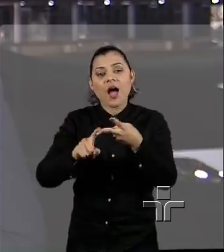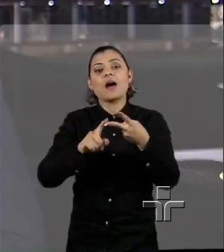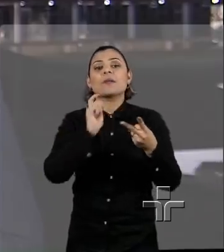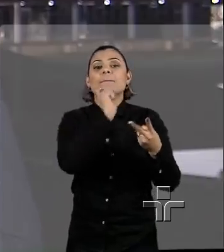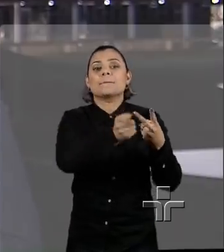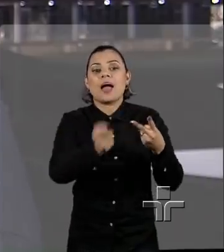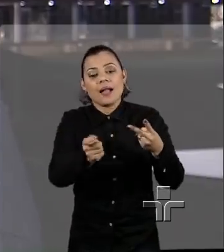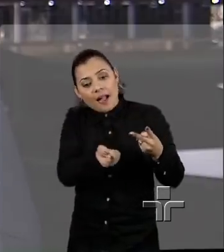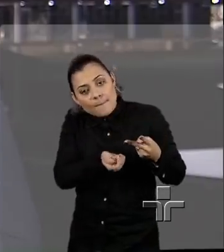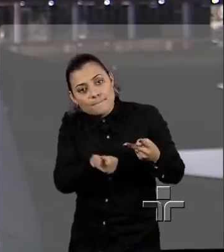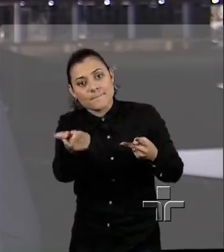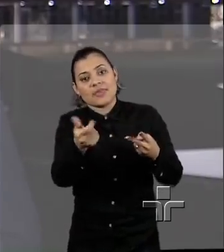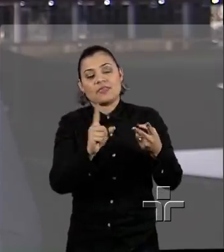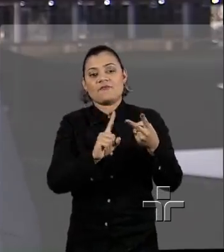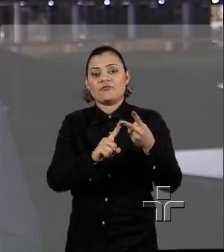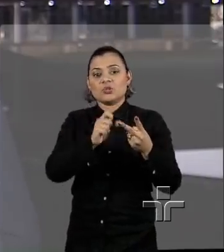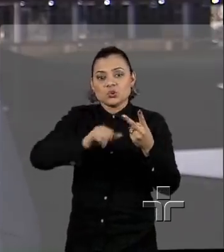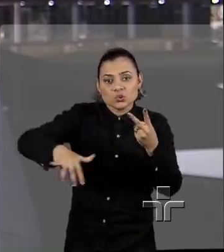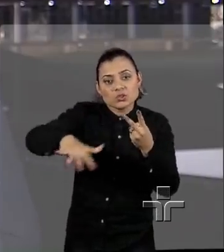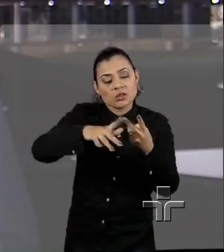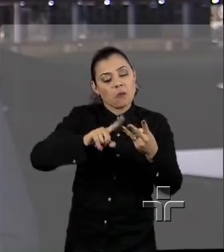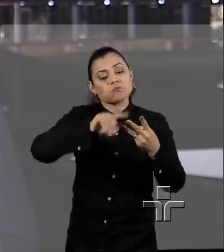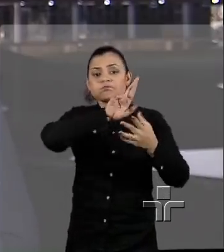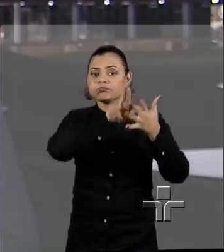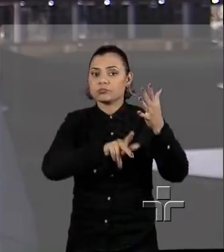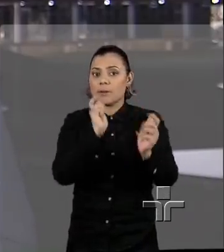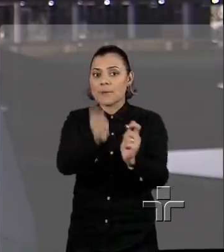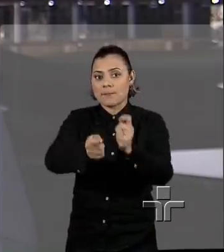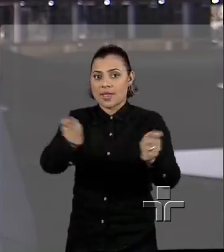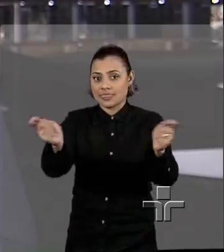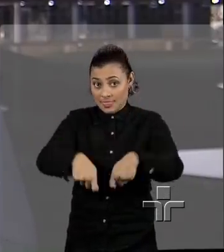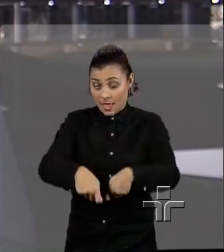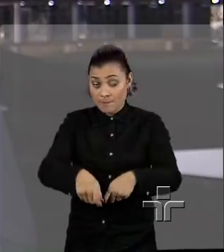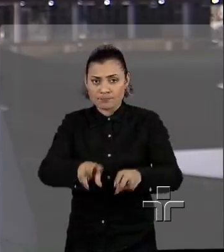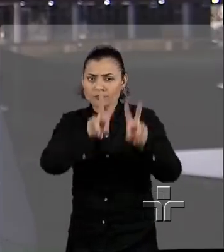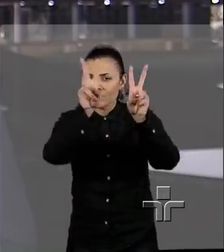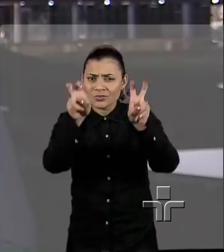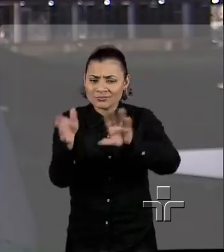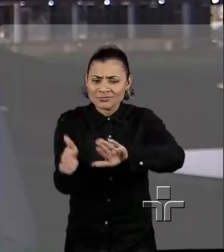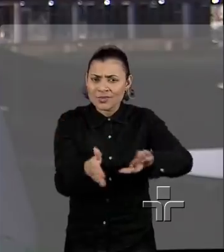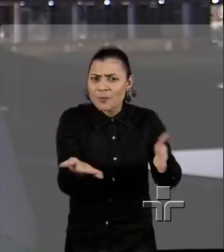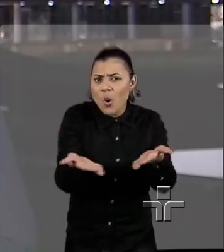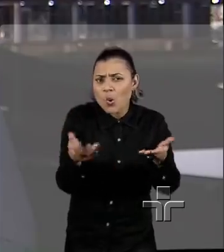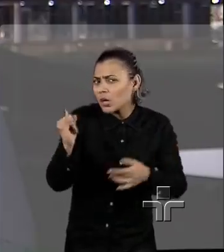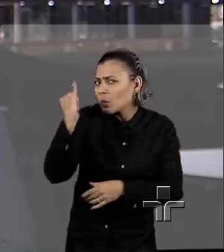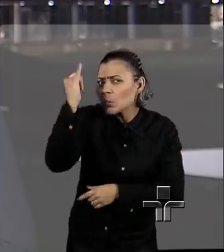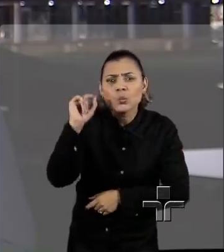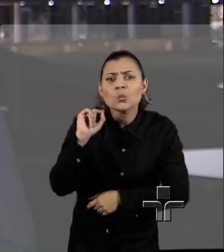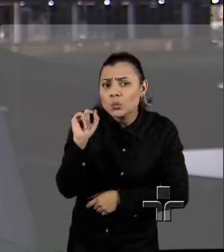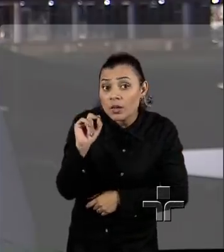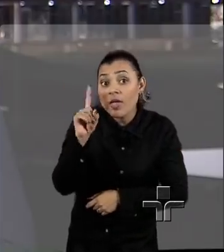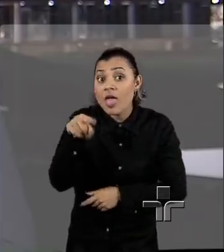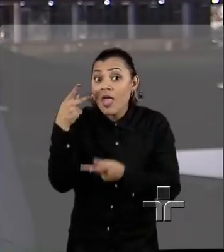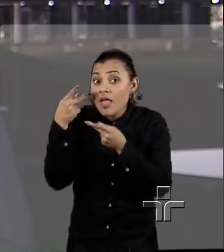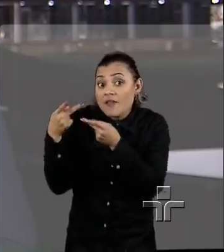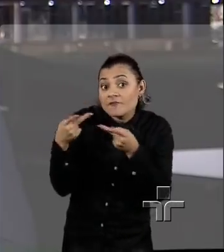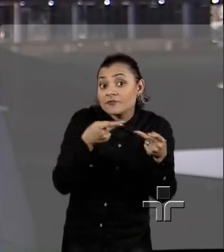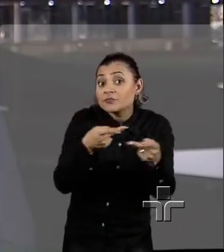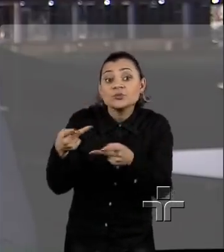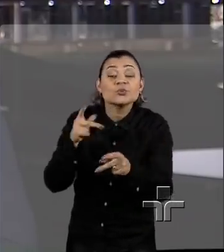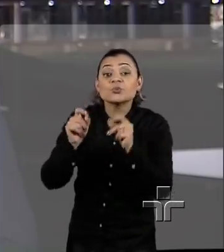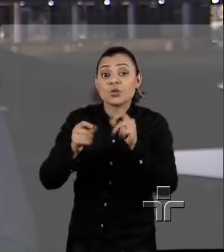de benefícios sociais. Agora a gente tem um outro assunto importante hoje aqui em Brasília. Foi a visita